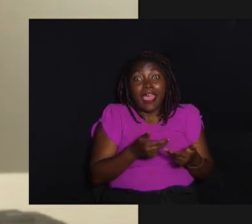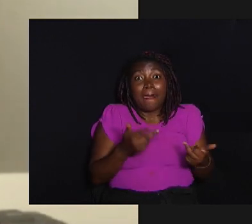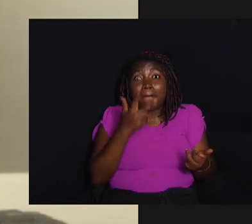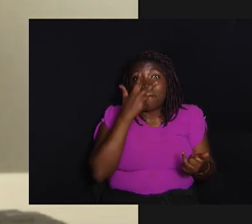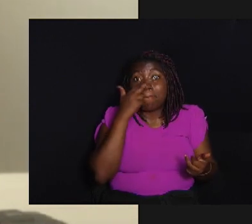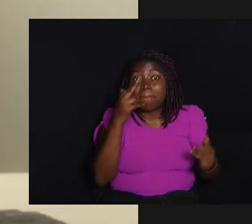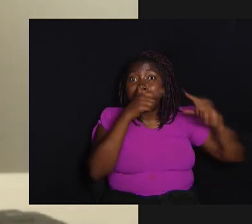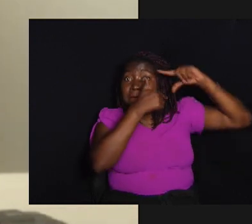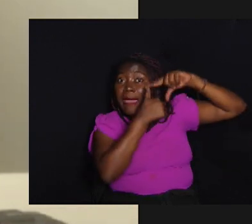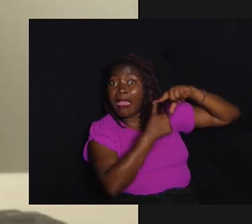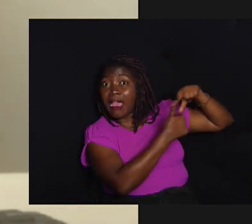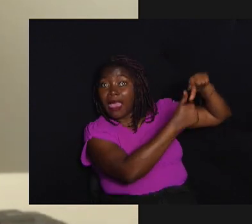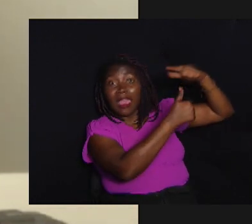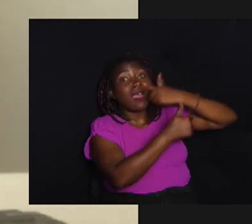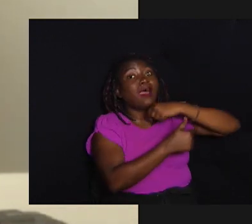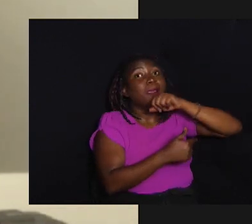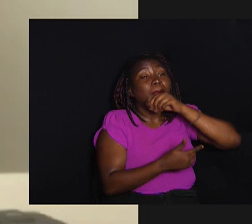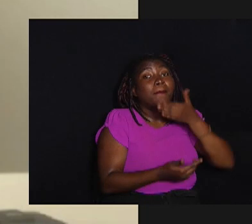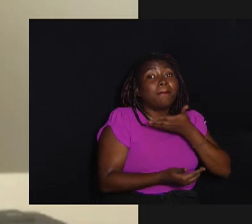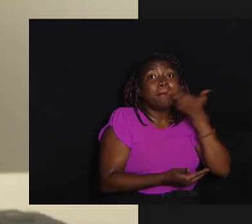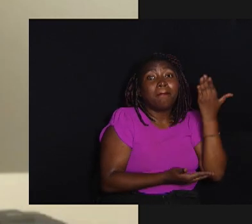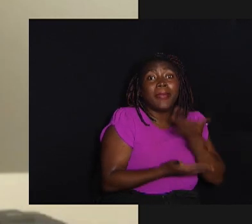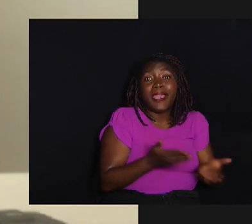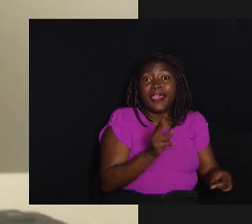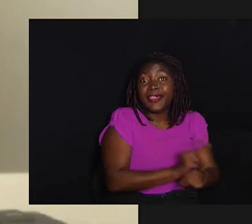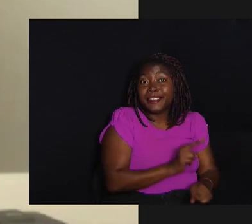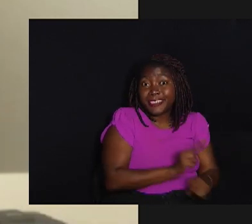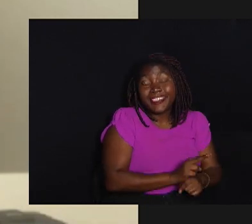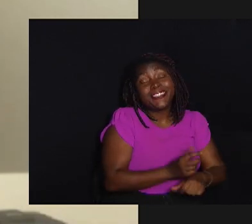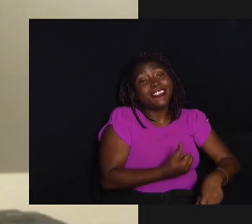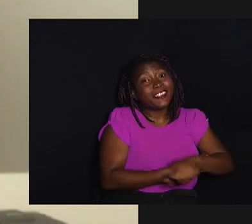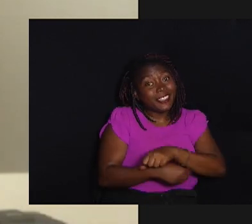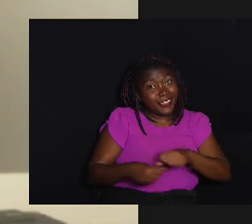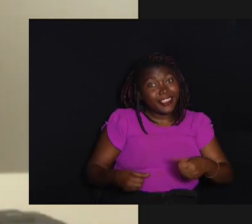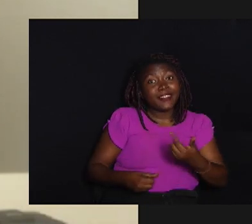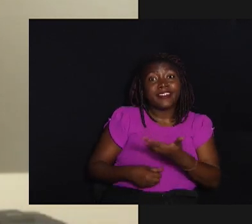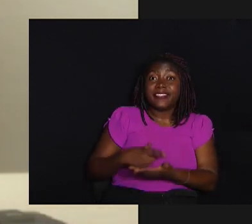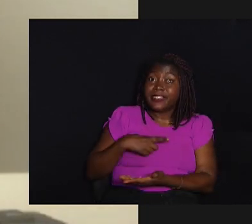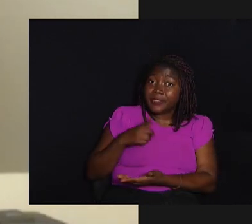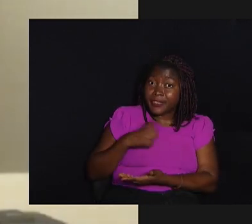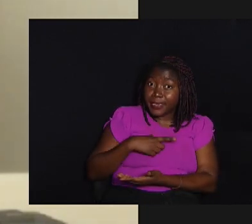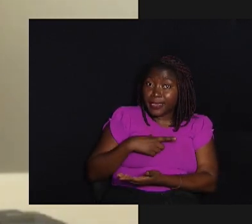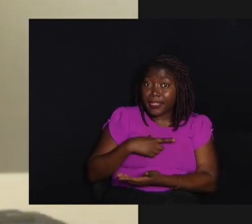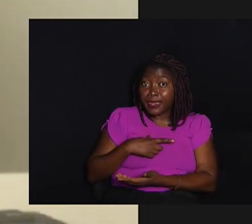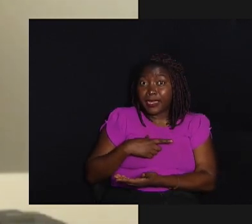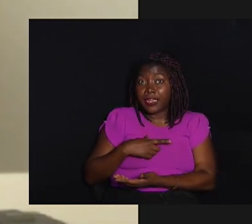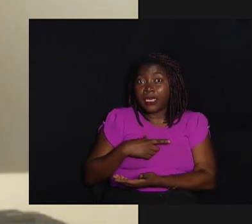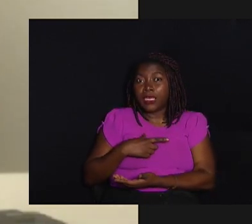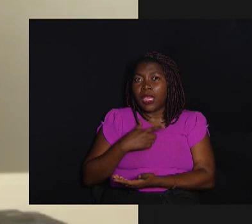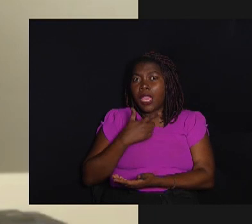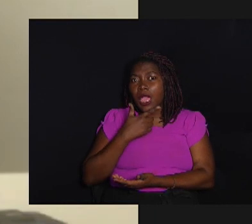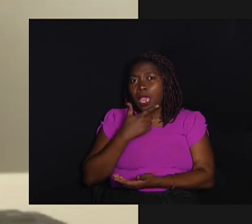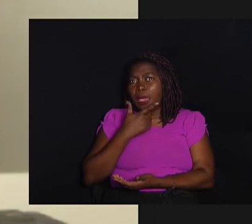alienação parental e perder a guarda para o genitor, e por outro lado nós também temos genitores que já logo no início teve um divórcio, teve